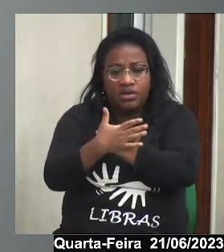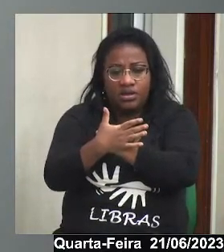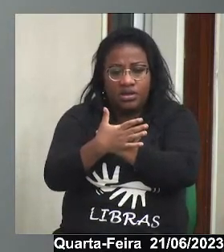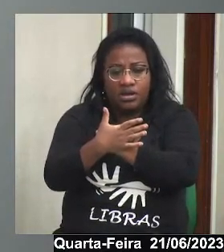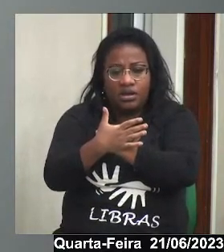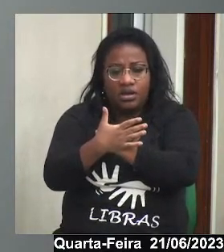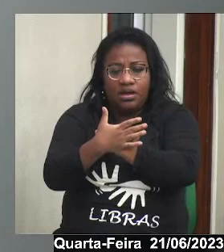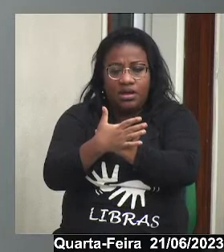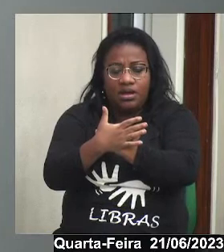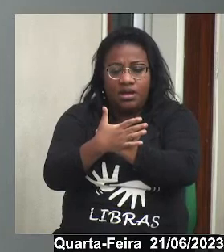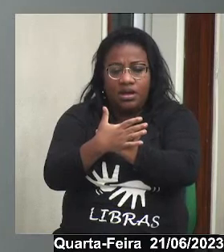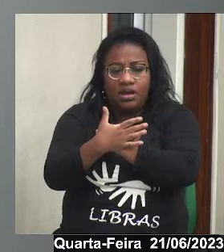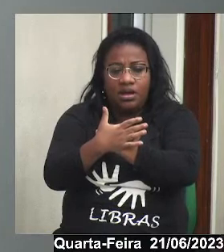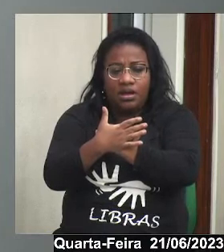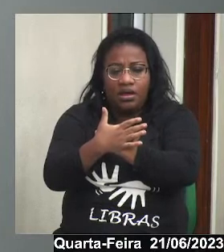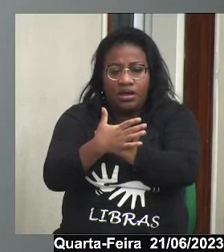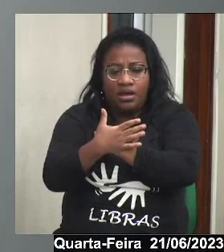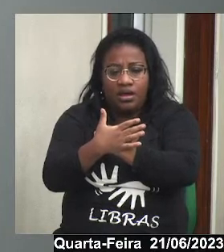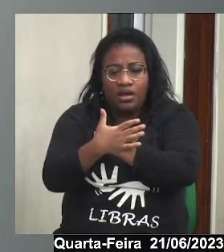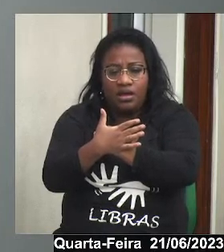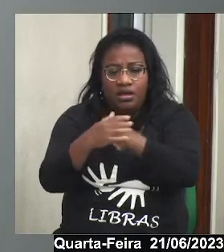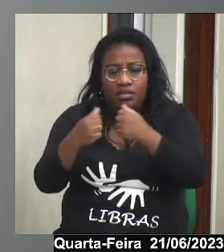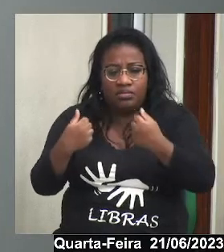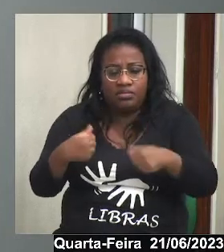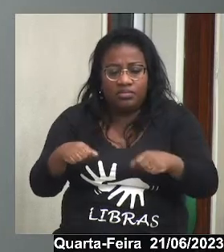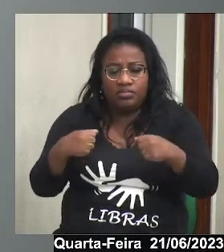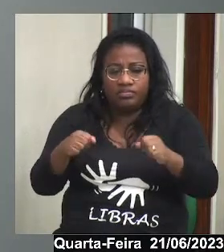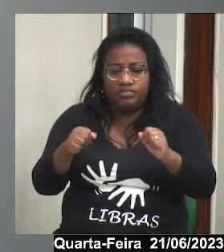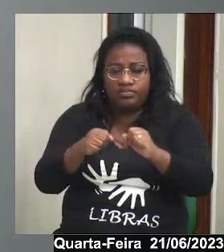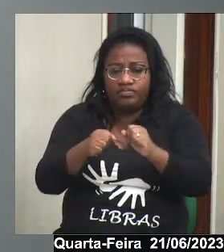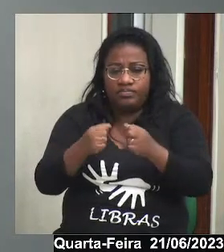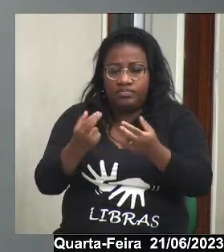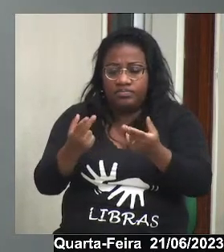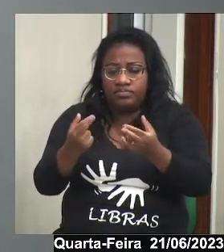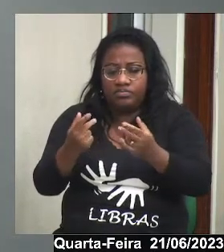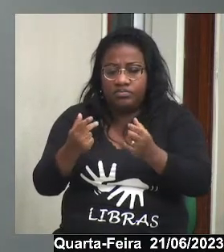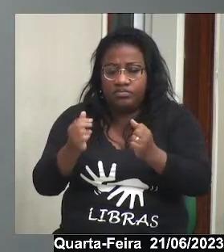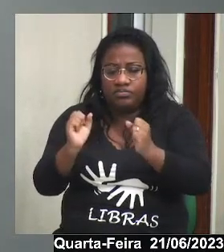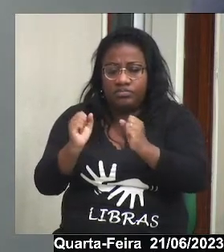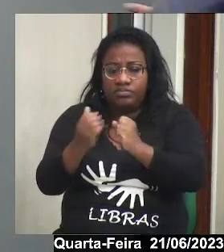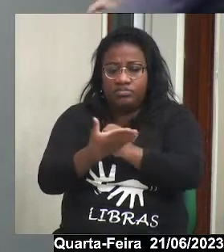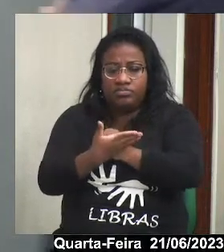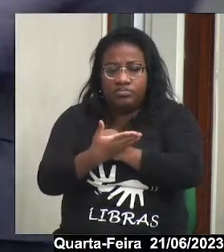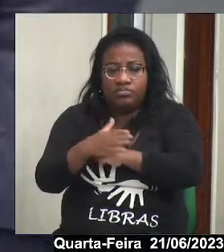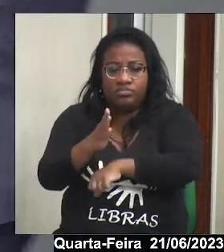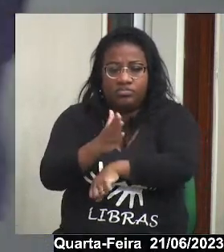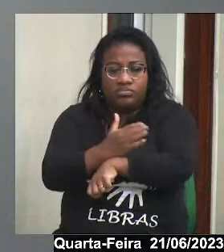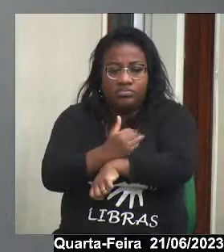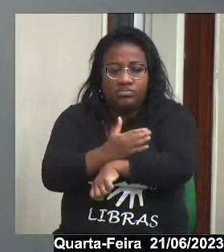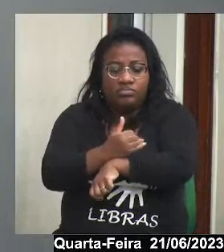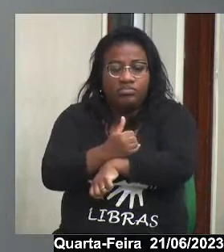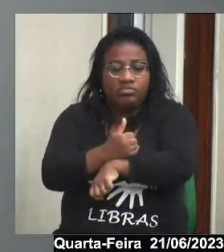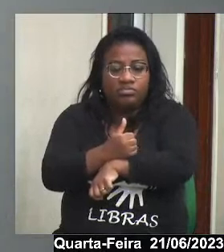Essa é a minha proposta, vereador. Essa é a minha proposta. O senhor pode perguntar aqui.